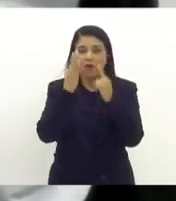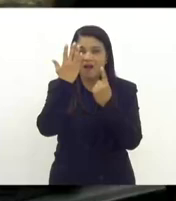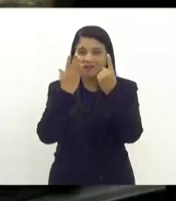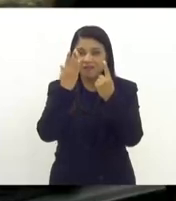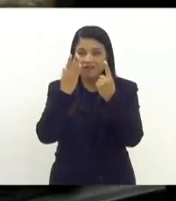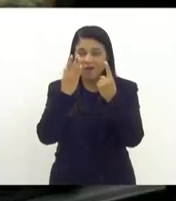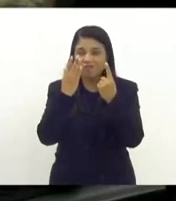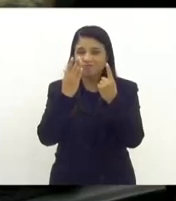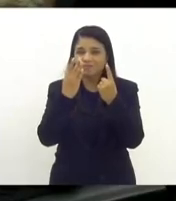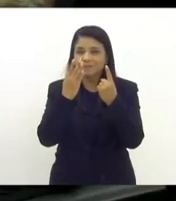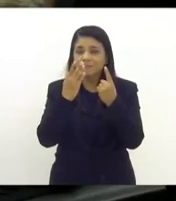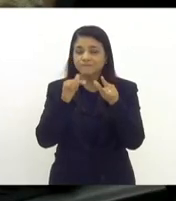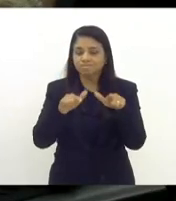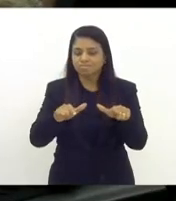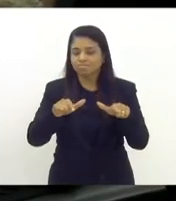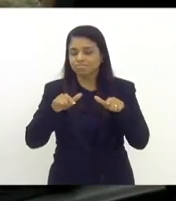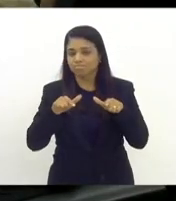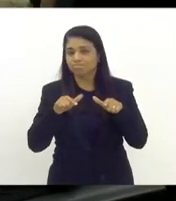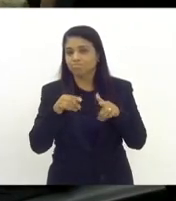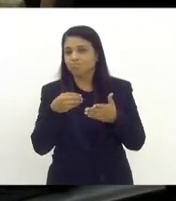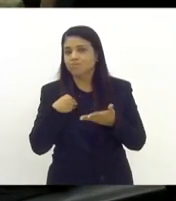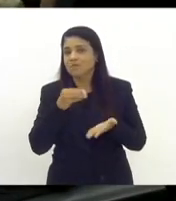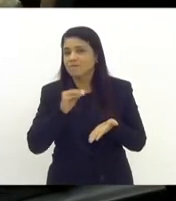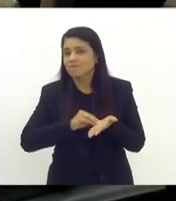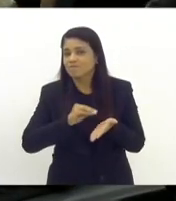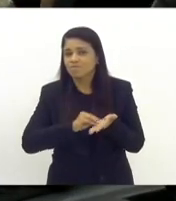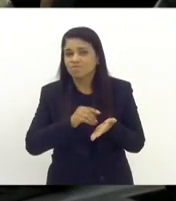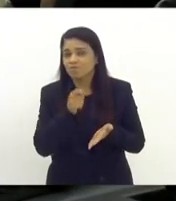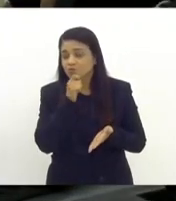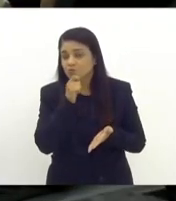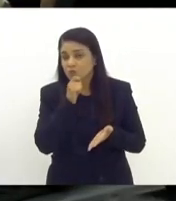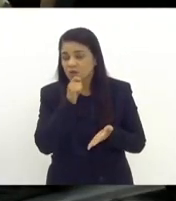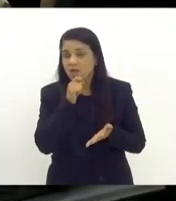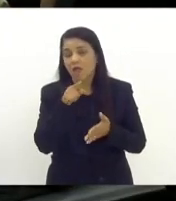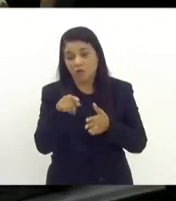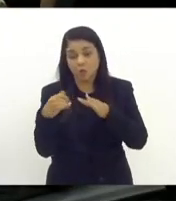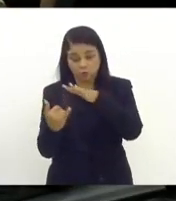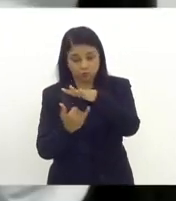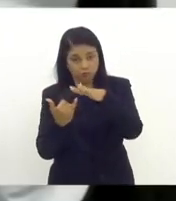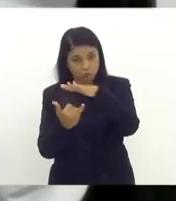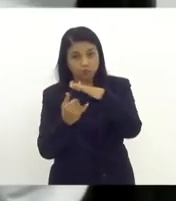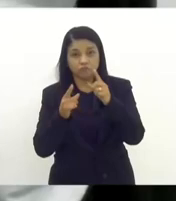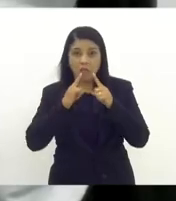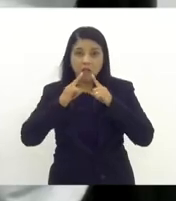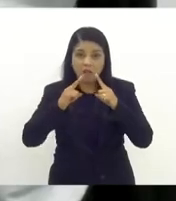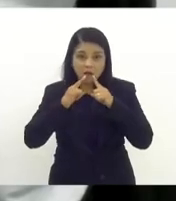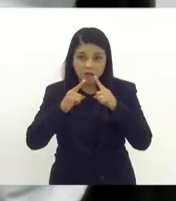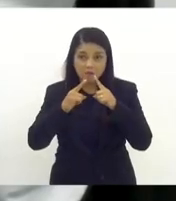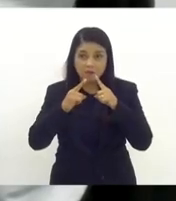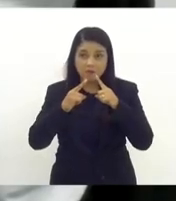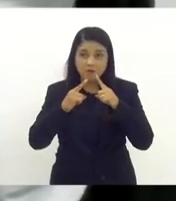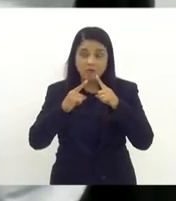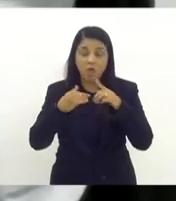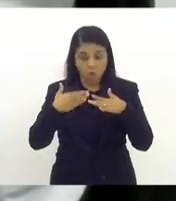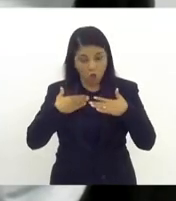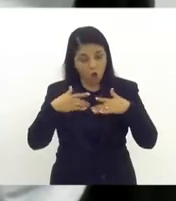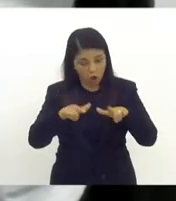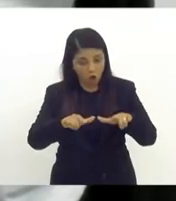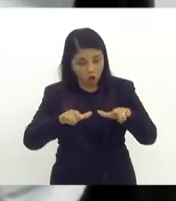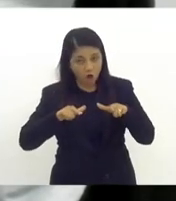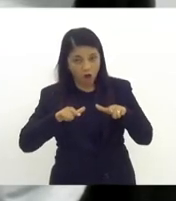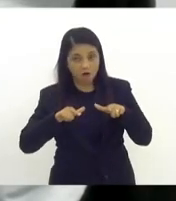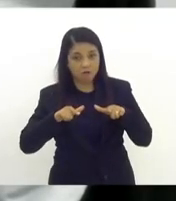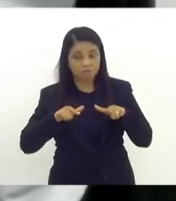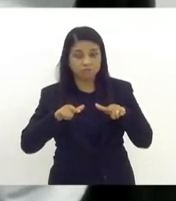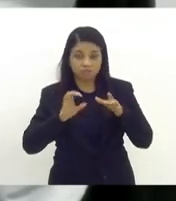né que é o que tanto tanto se reclama os órgãos públicos reclamam né a gente gosta não autorizado mas a gente entende